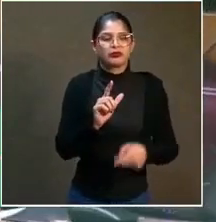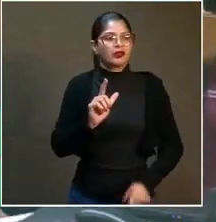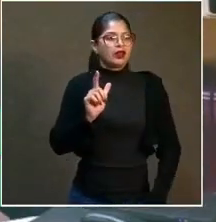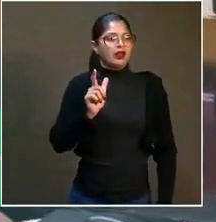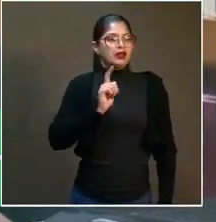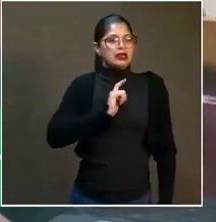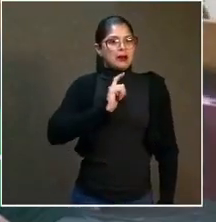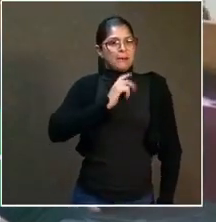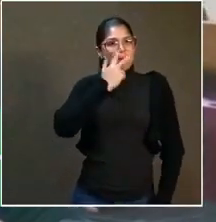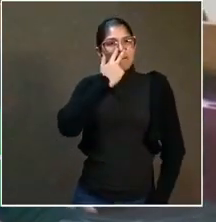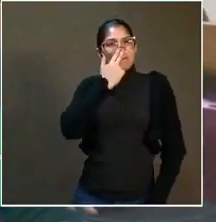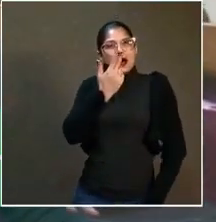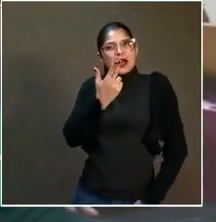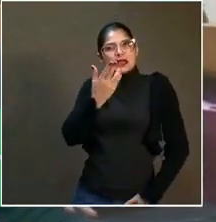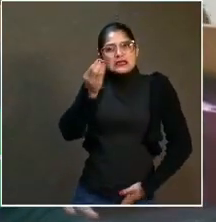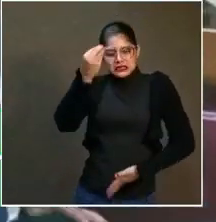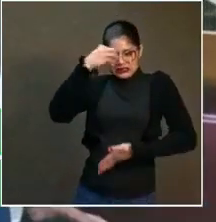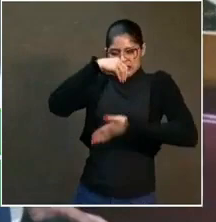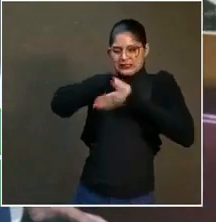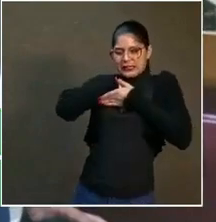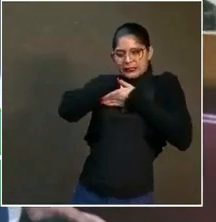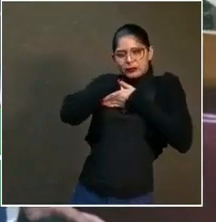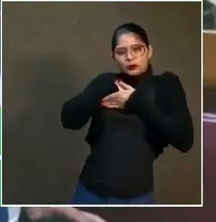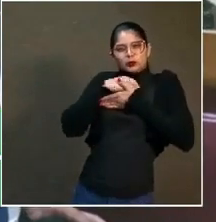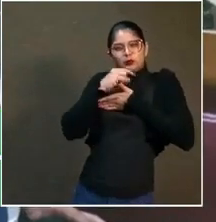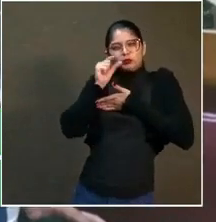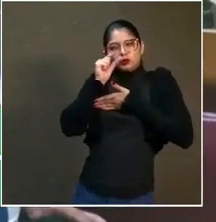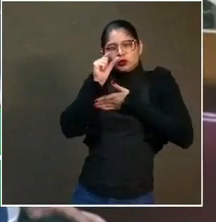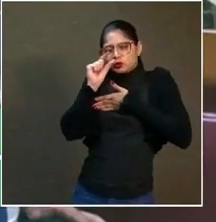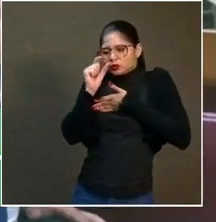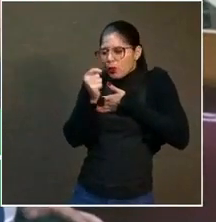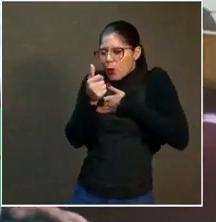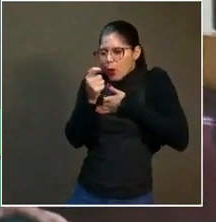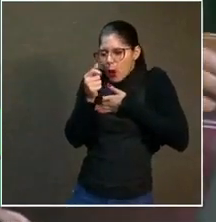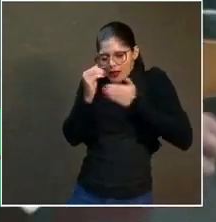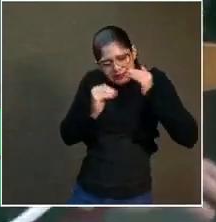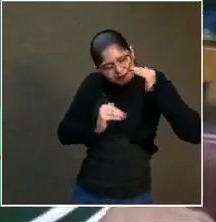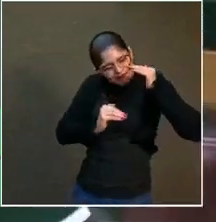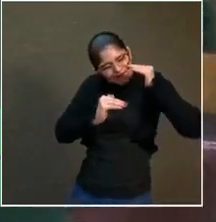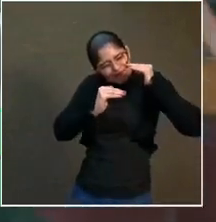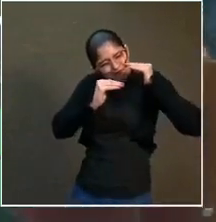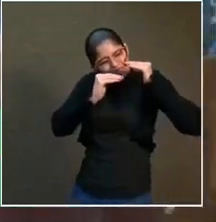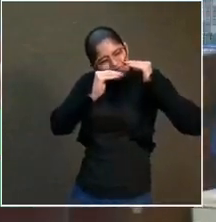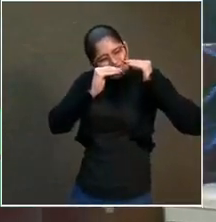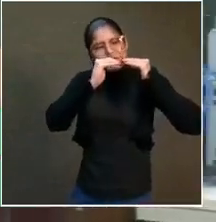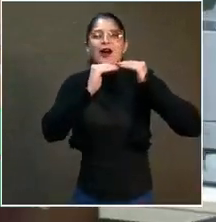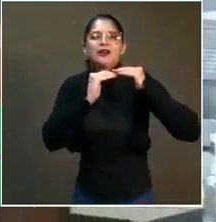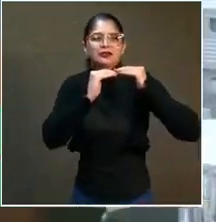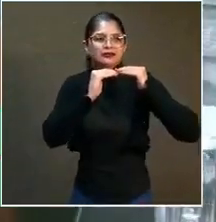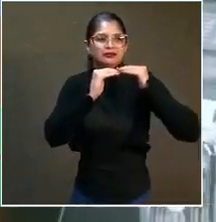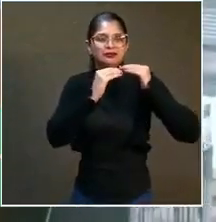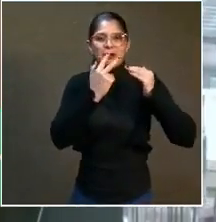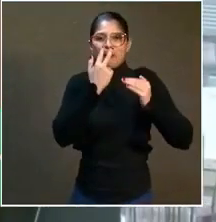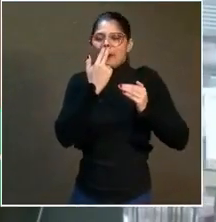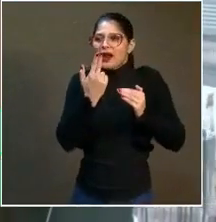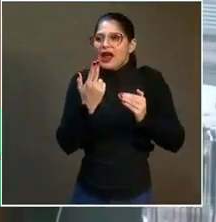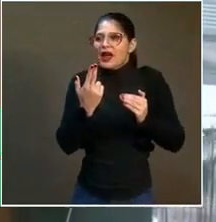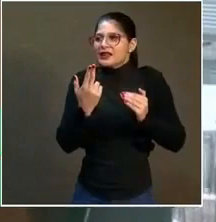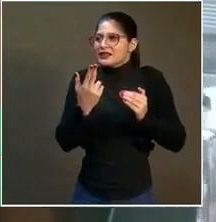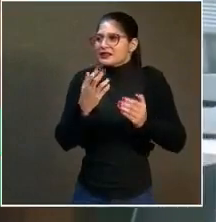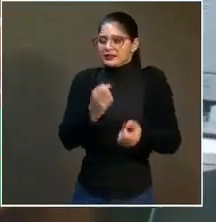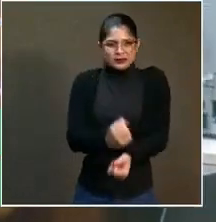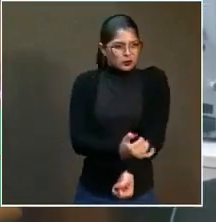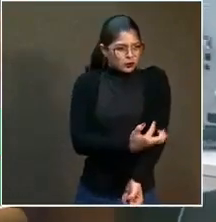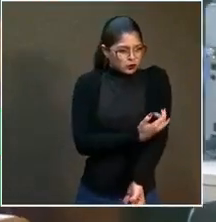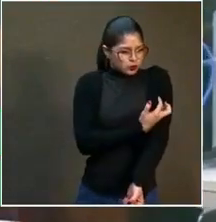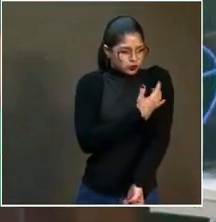existe um gatilho, existe dentro de si esse pavio. Mas essa violenta emoção, sobre isso tudo, nós